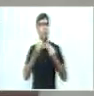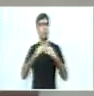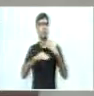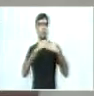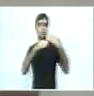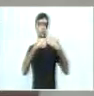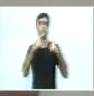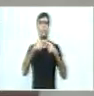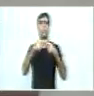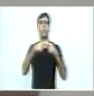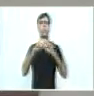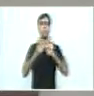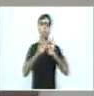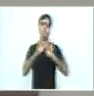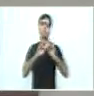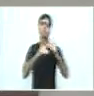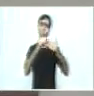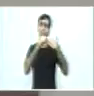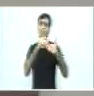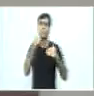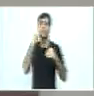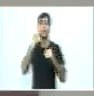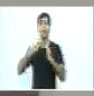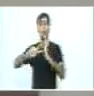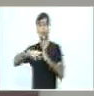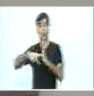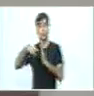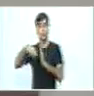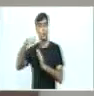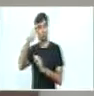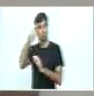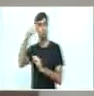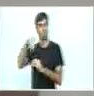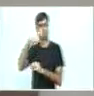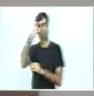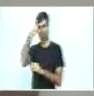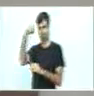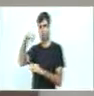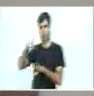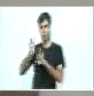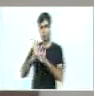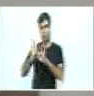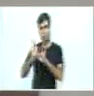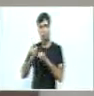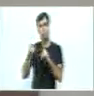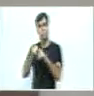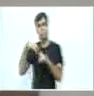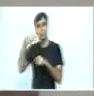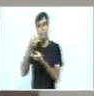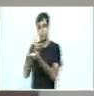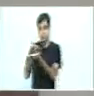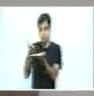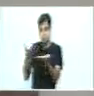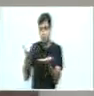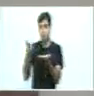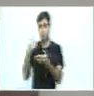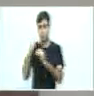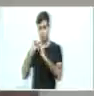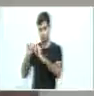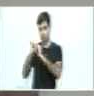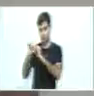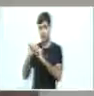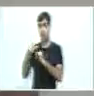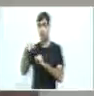verdade, são ações. O Sindiut, inteligentemente, vereador Marcos Nunes, vereador Sérgio Nofino,